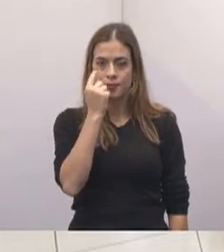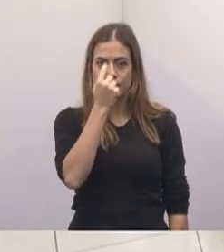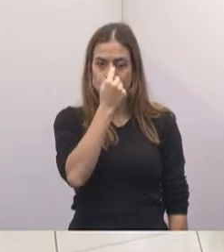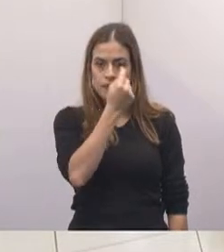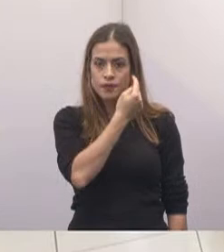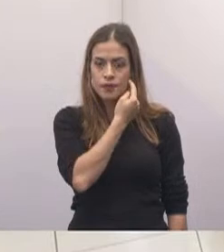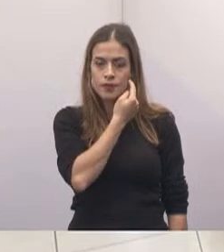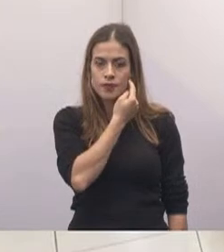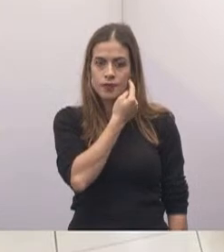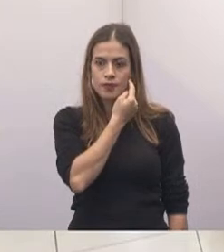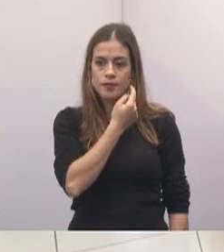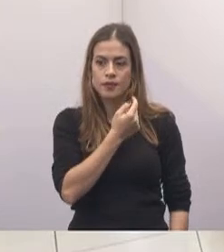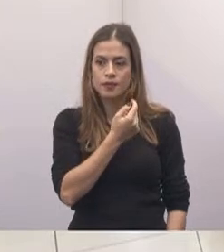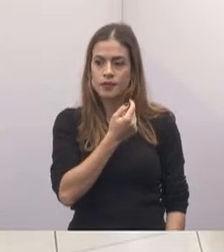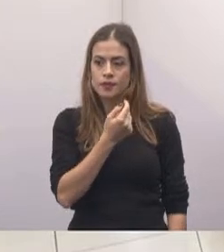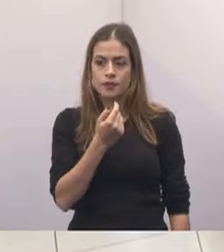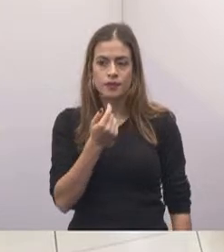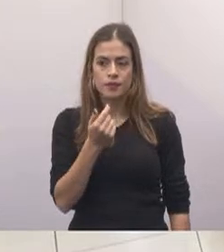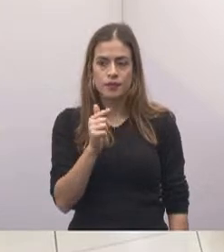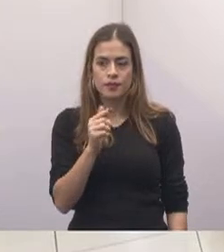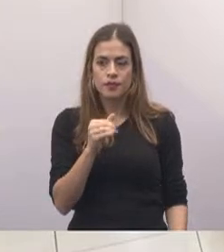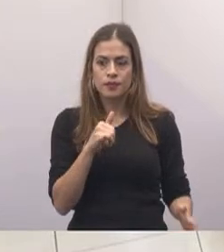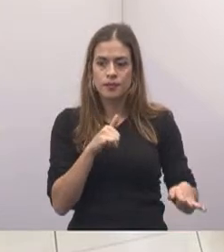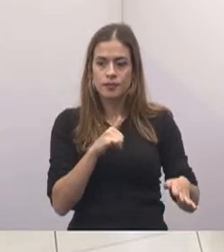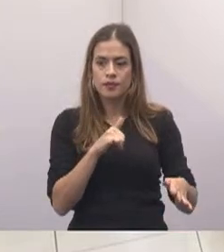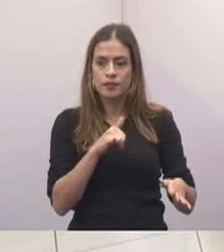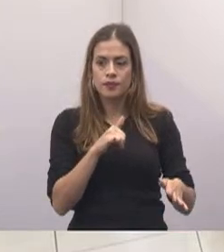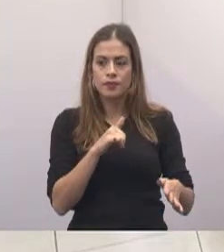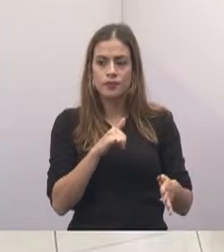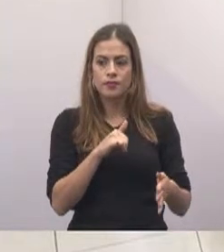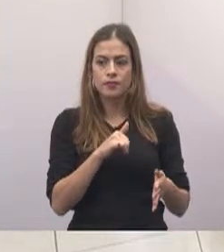Lua. Não está? Com exceção